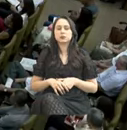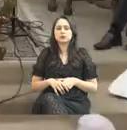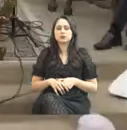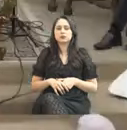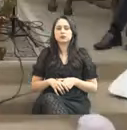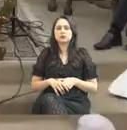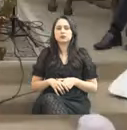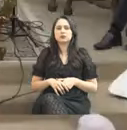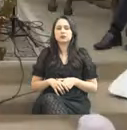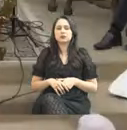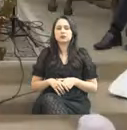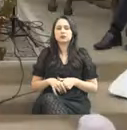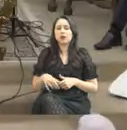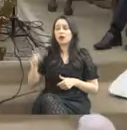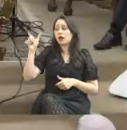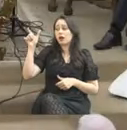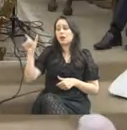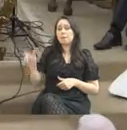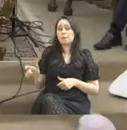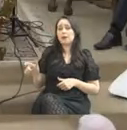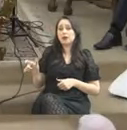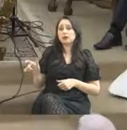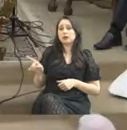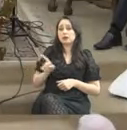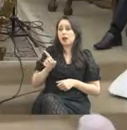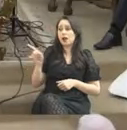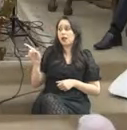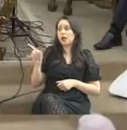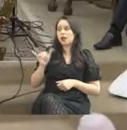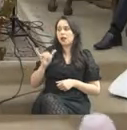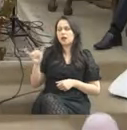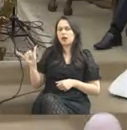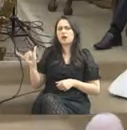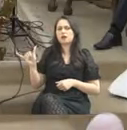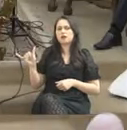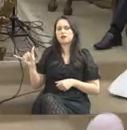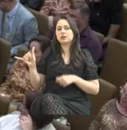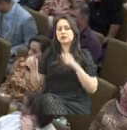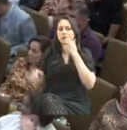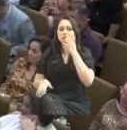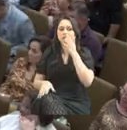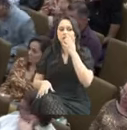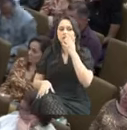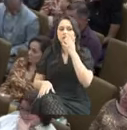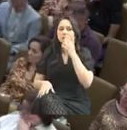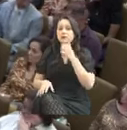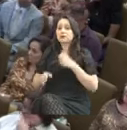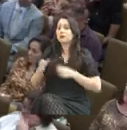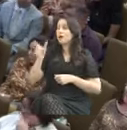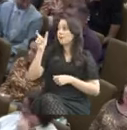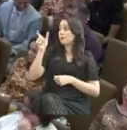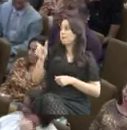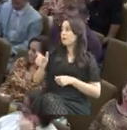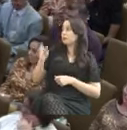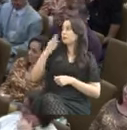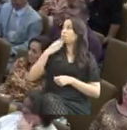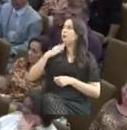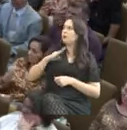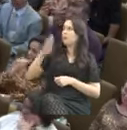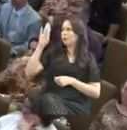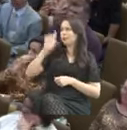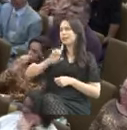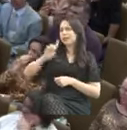Pega na mão do teu irmão, eu estou terminando, e aperta até ele falar, ai, e diga para ele, quem prometeu é fiel. Creia,